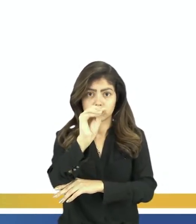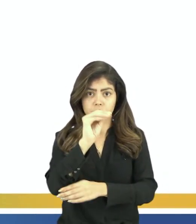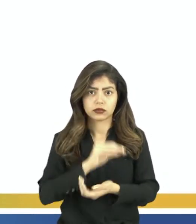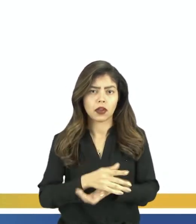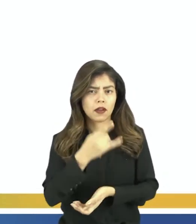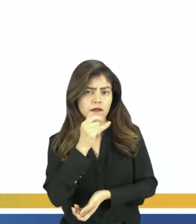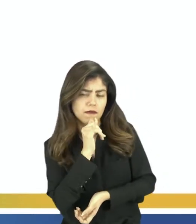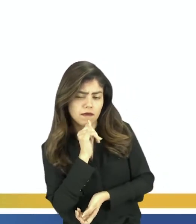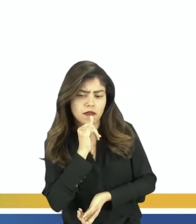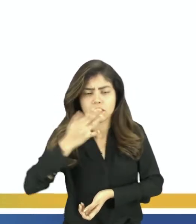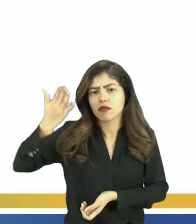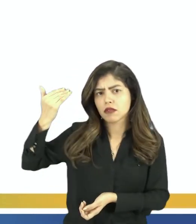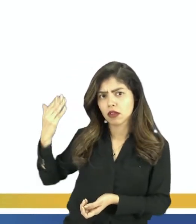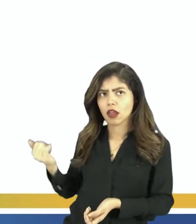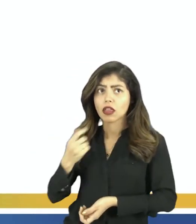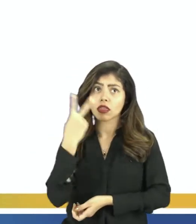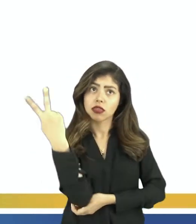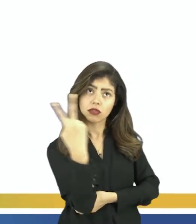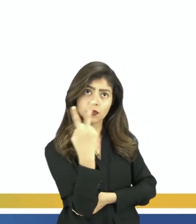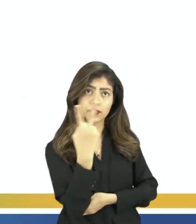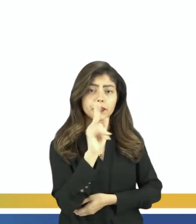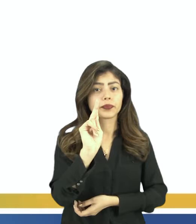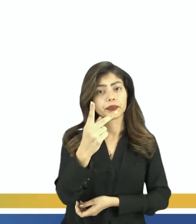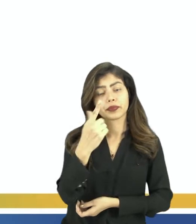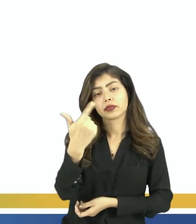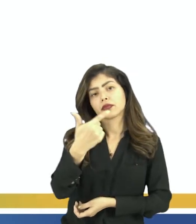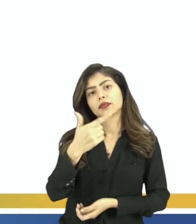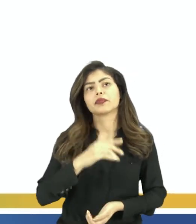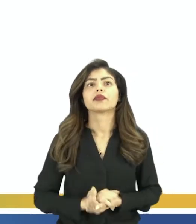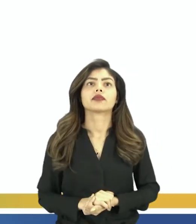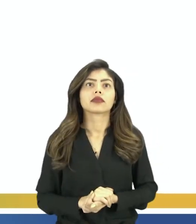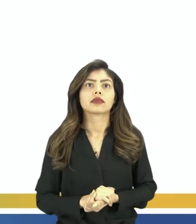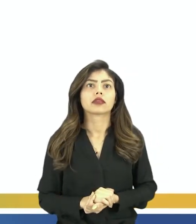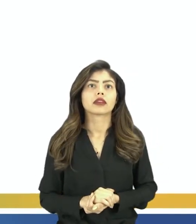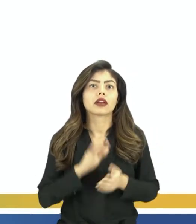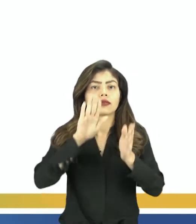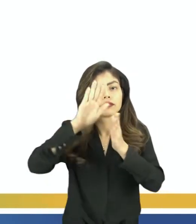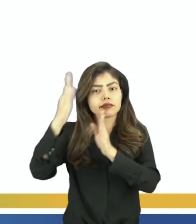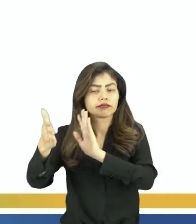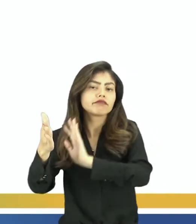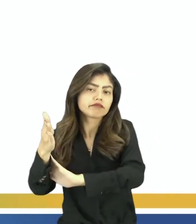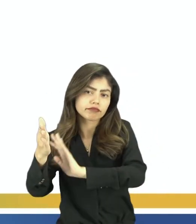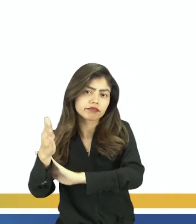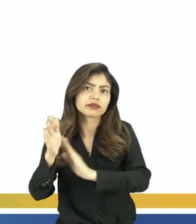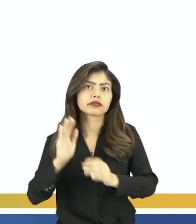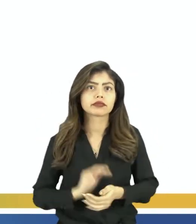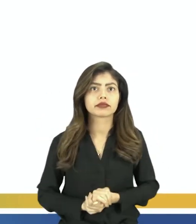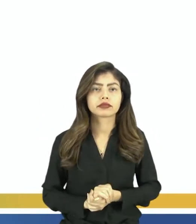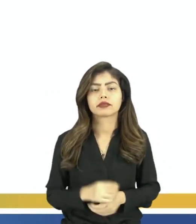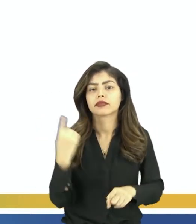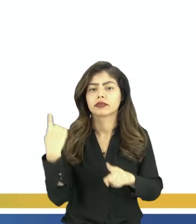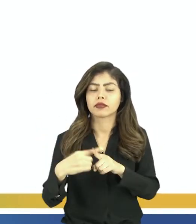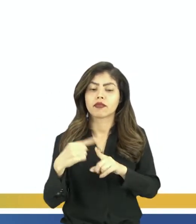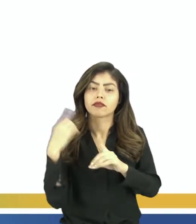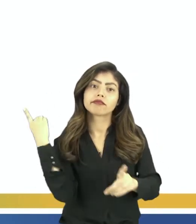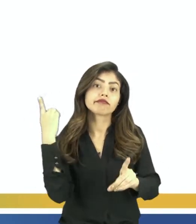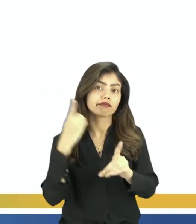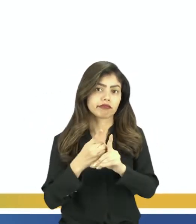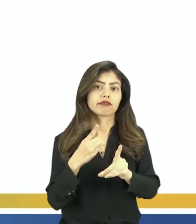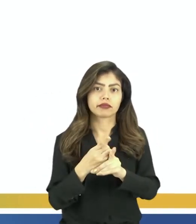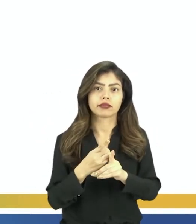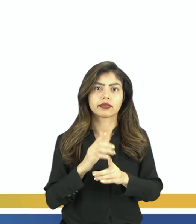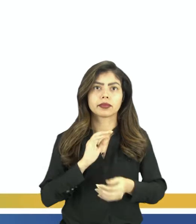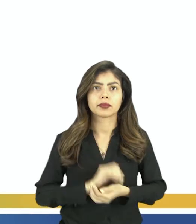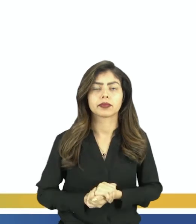anterior que o ácido sulfúrico tem 2 hidrogênios. Então, a gente vem aqui para o lado do produto e a gente vai identificar aquela reação que vai ter